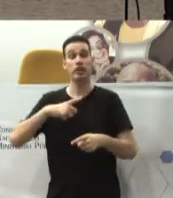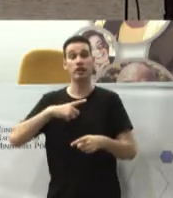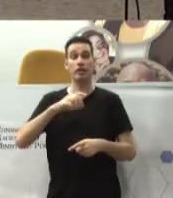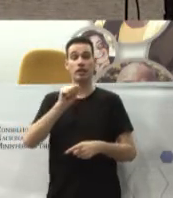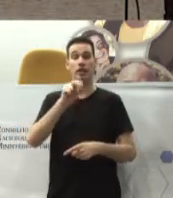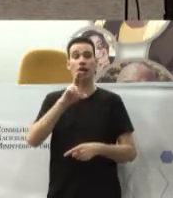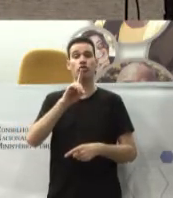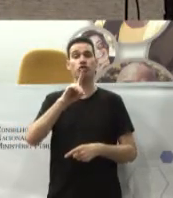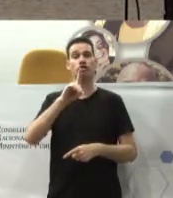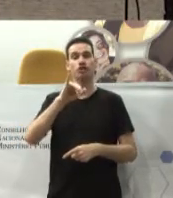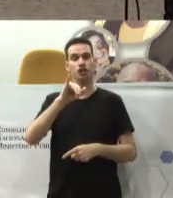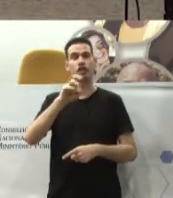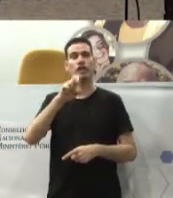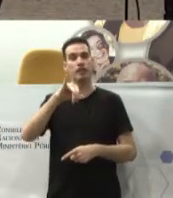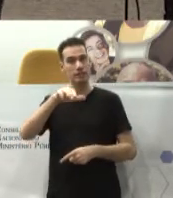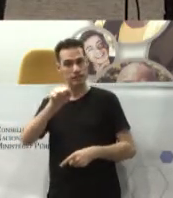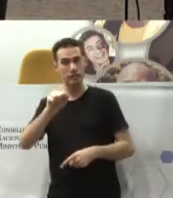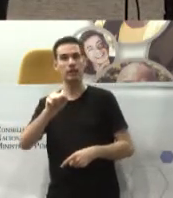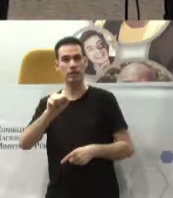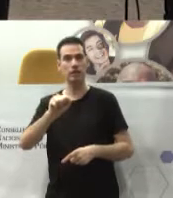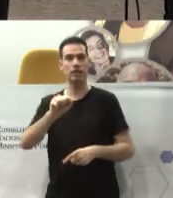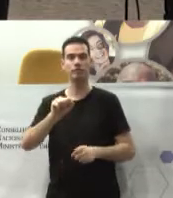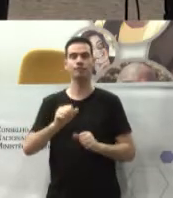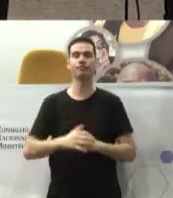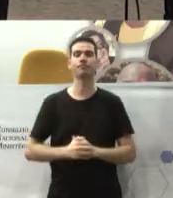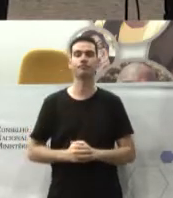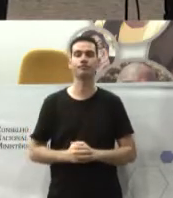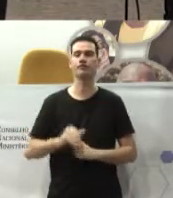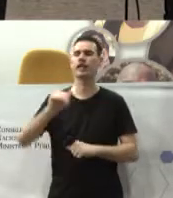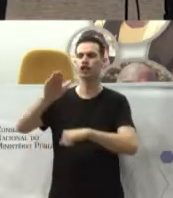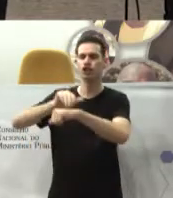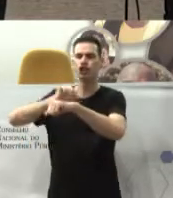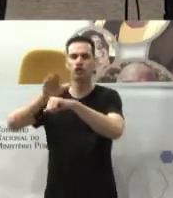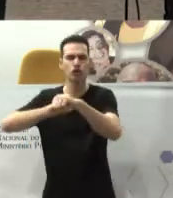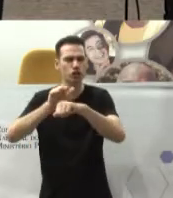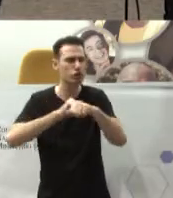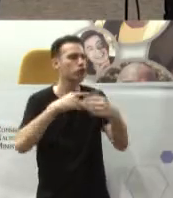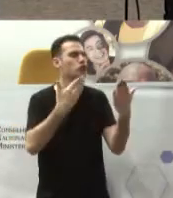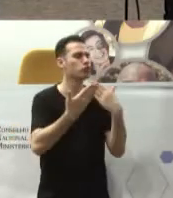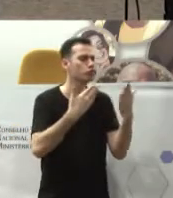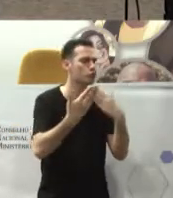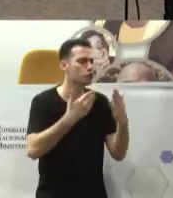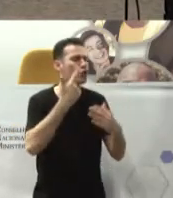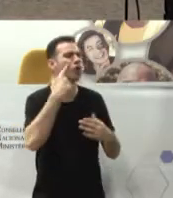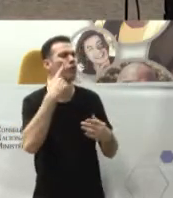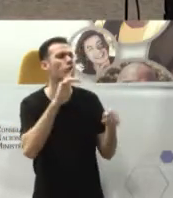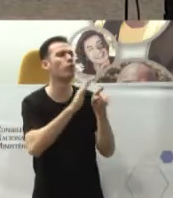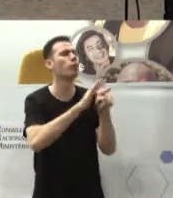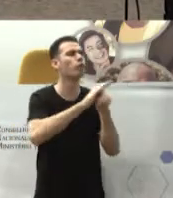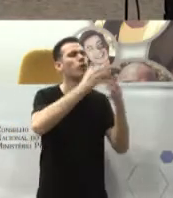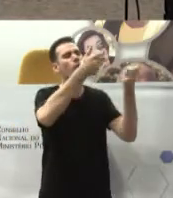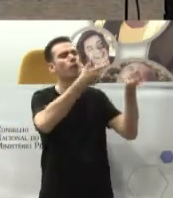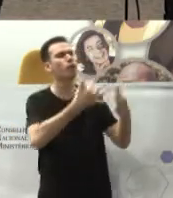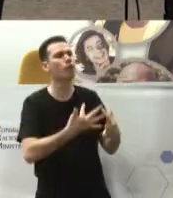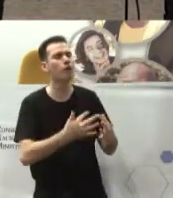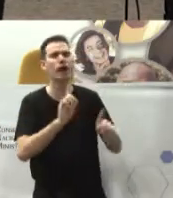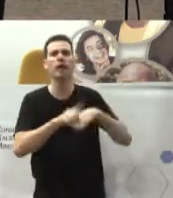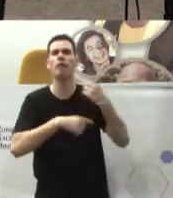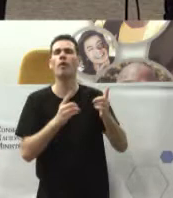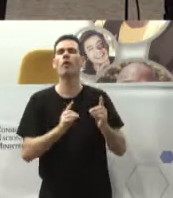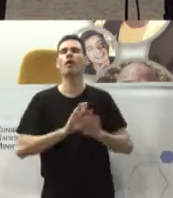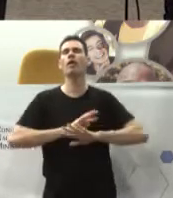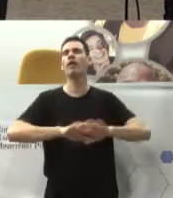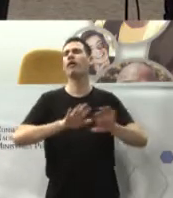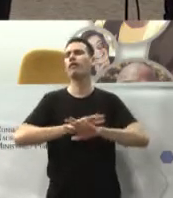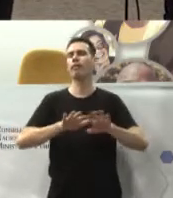contas à comunidade. Você não pode arregimentar as pessoas, chamá-las, discutir, ter decisões, termo de compromisso e nunca mais se fala.